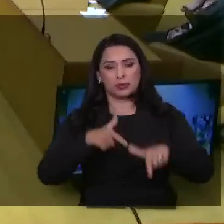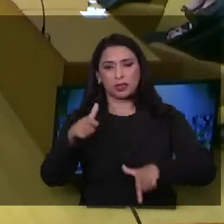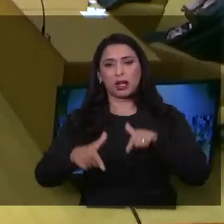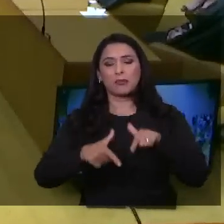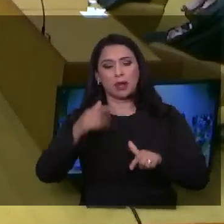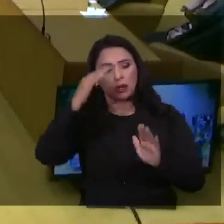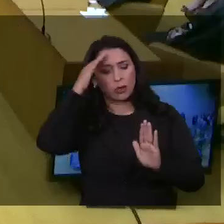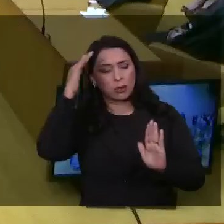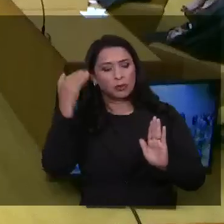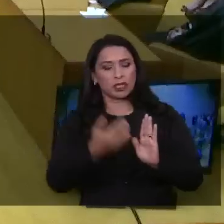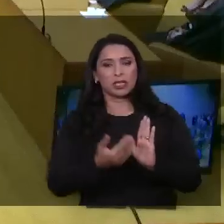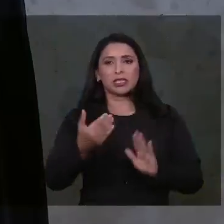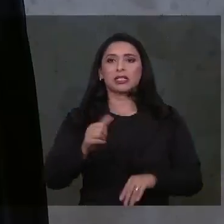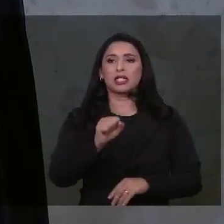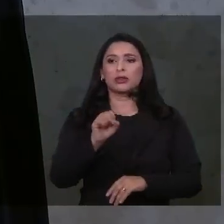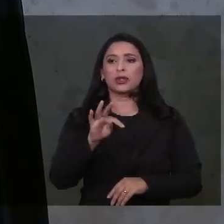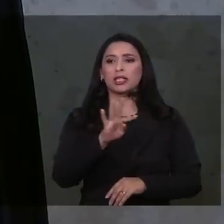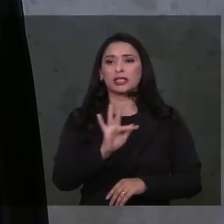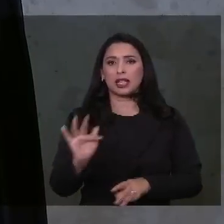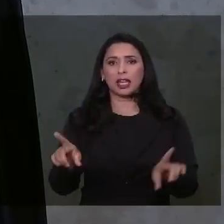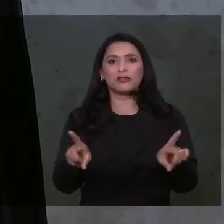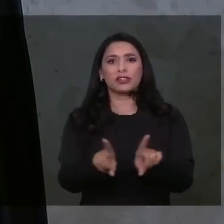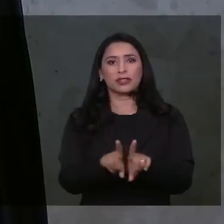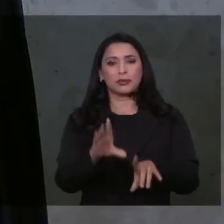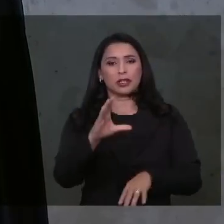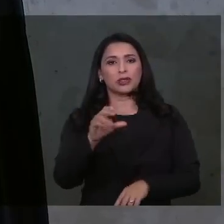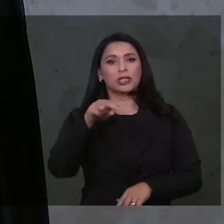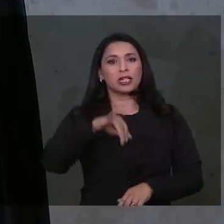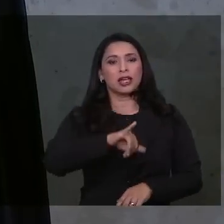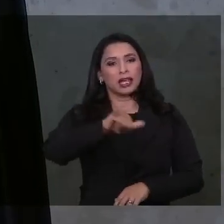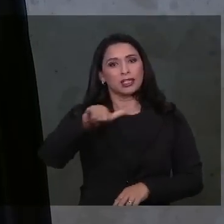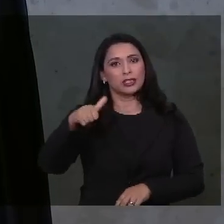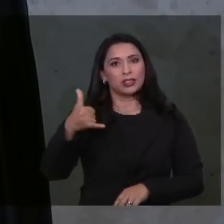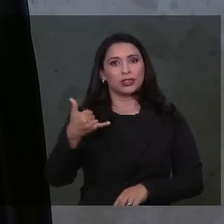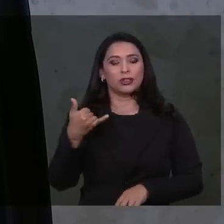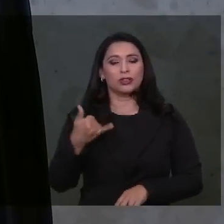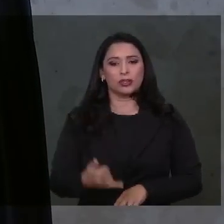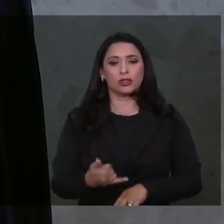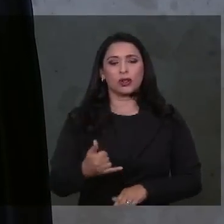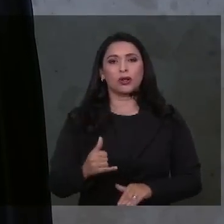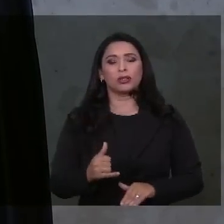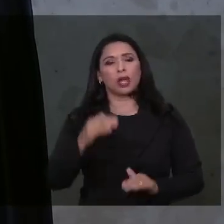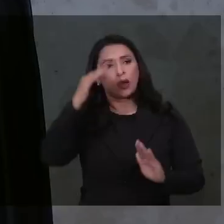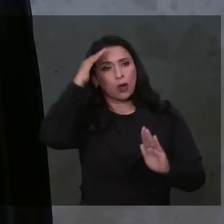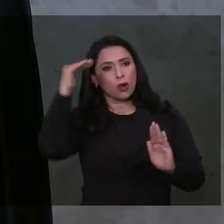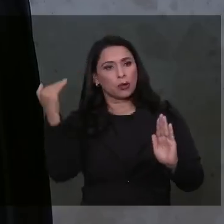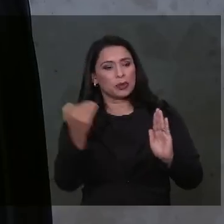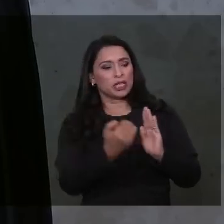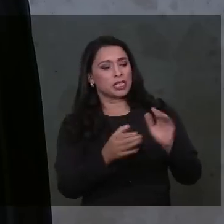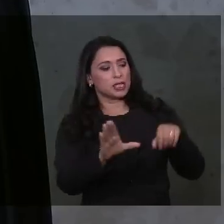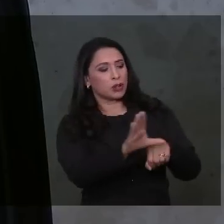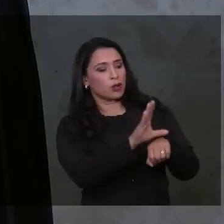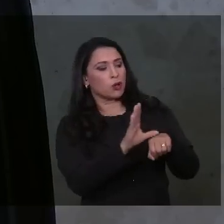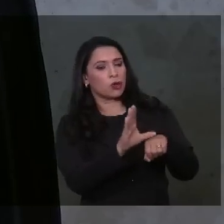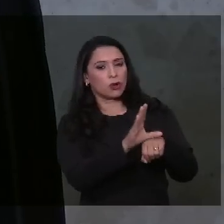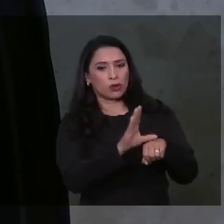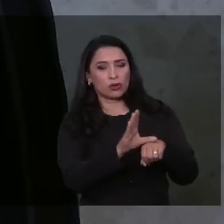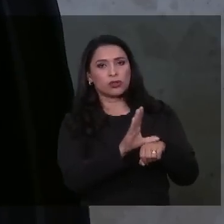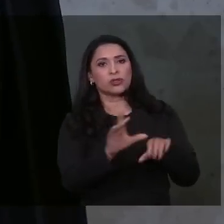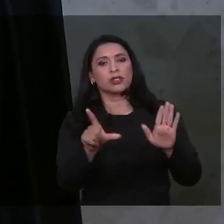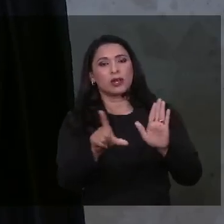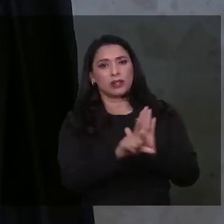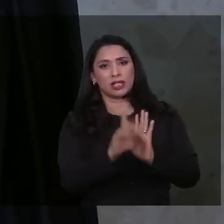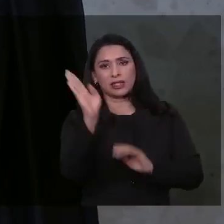Tribunal Federal e do Conselho Nacional de Justiça, em conformidade com a Constituição e as leis